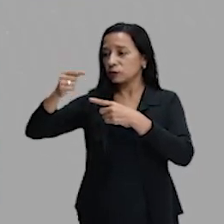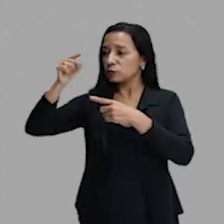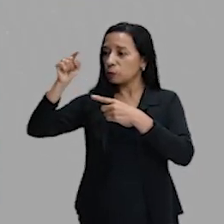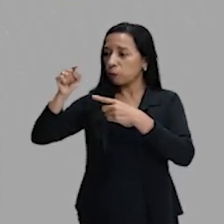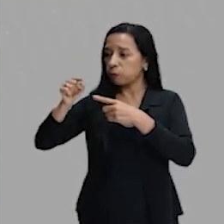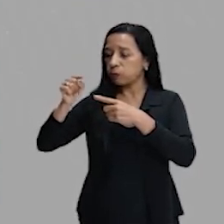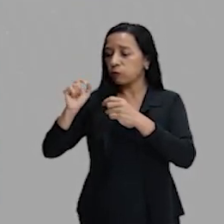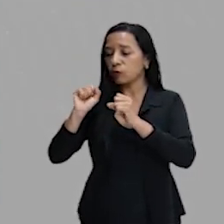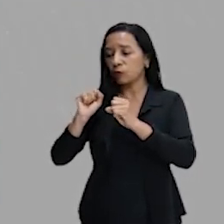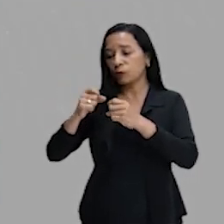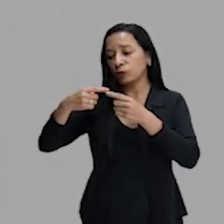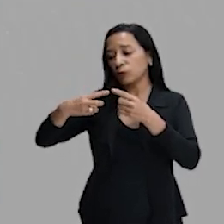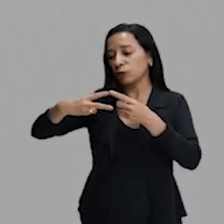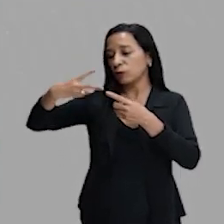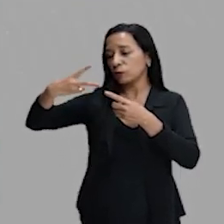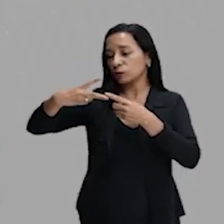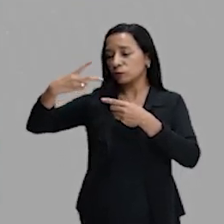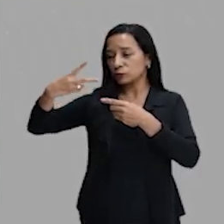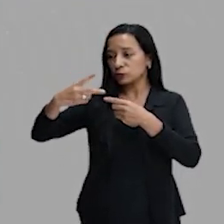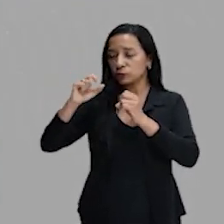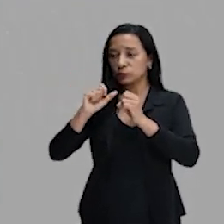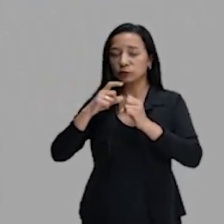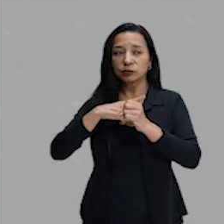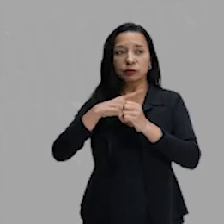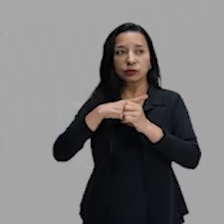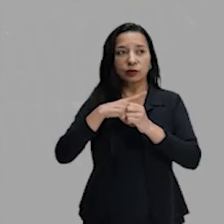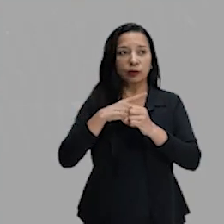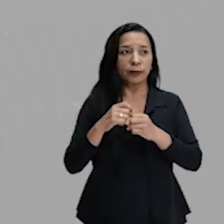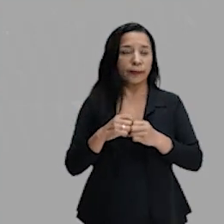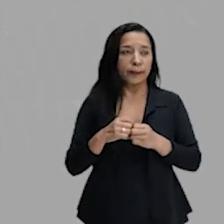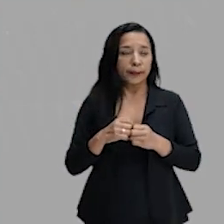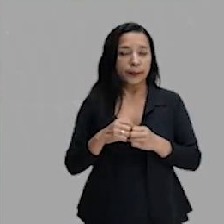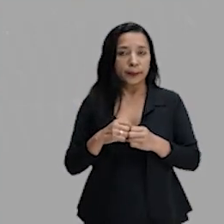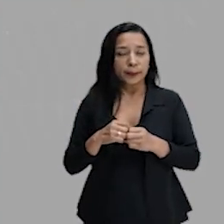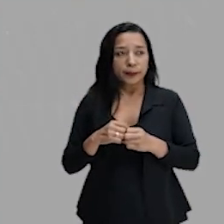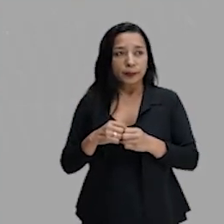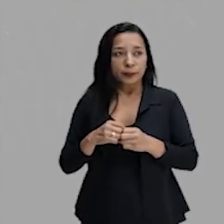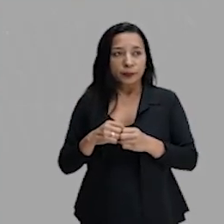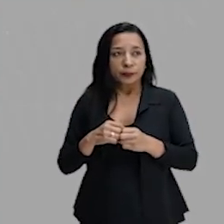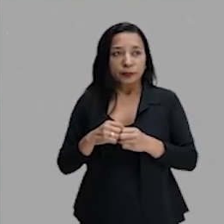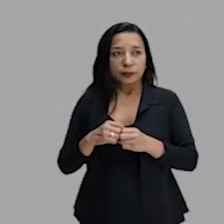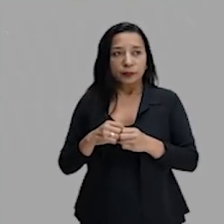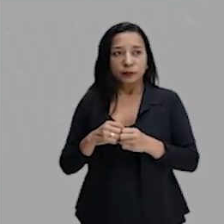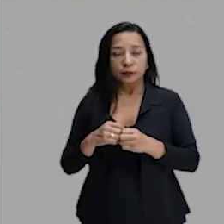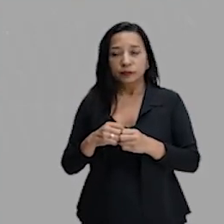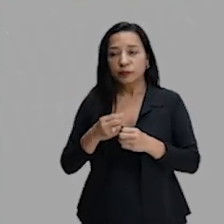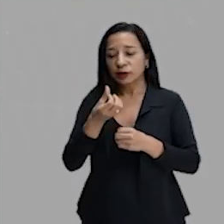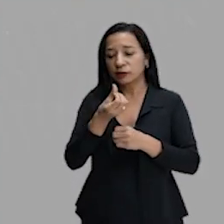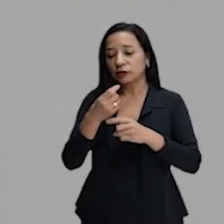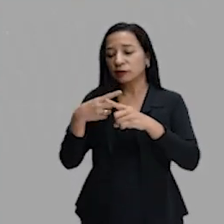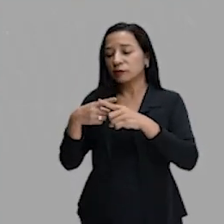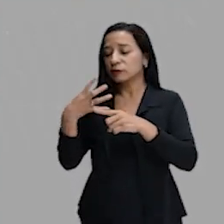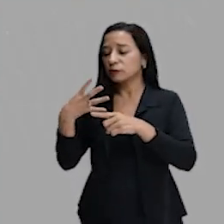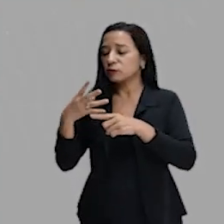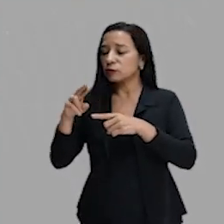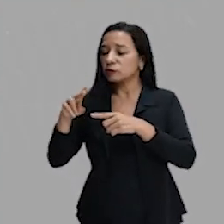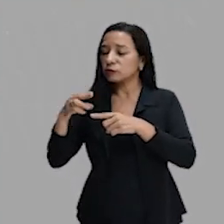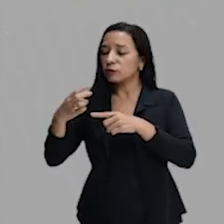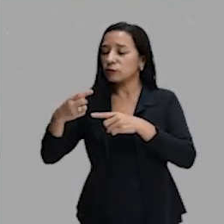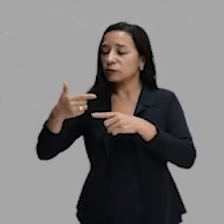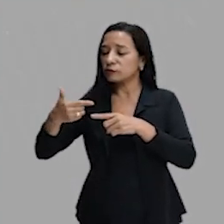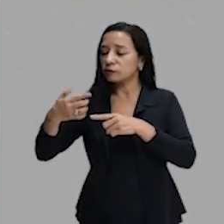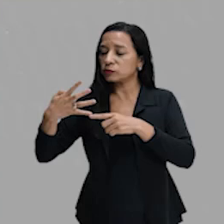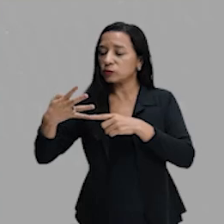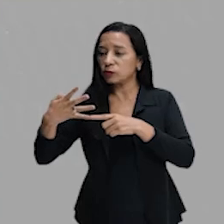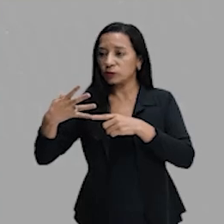outro tá E aí você vai ter e 6 x 4 24 Vamos